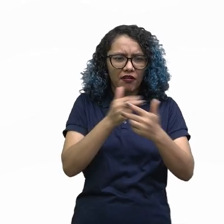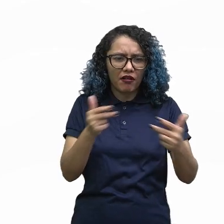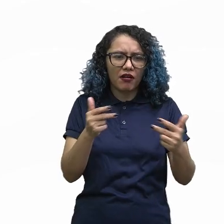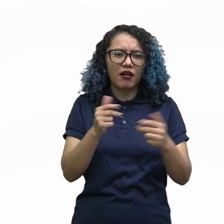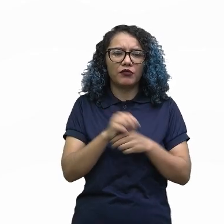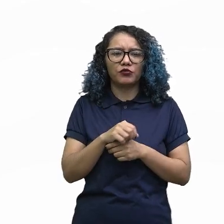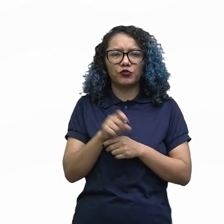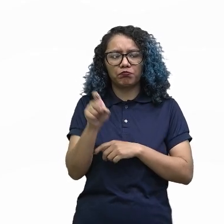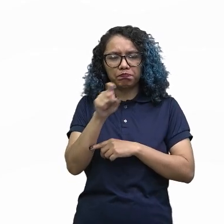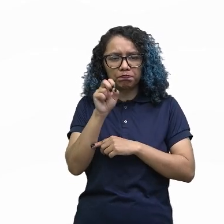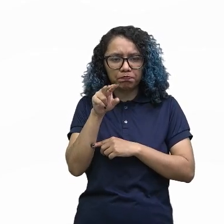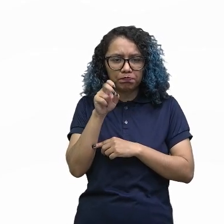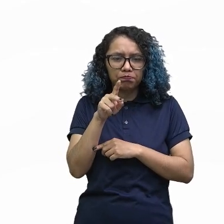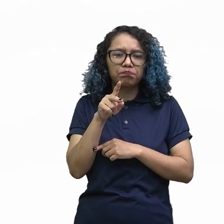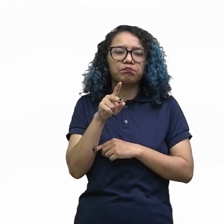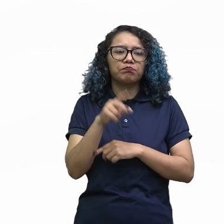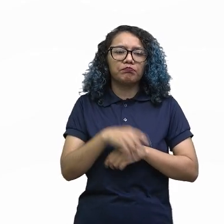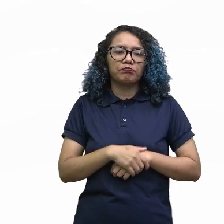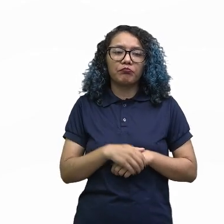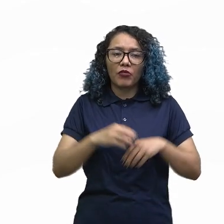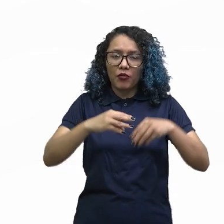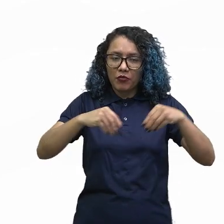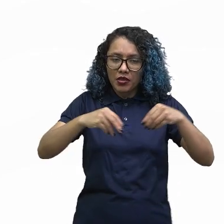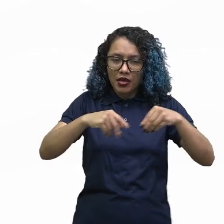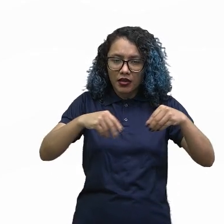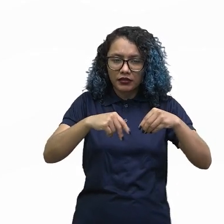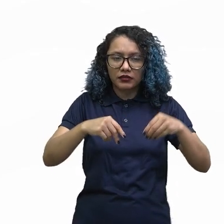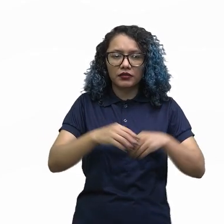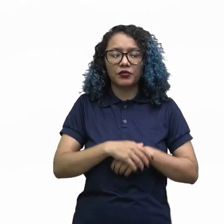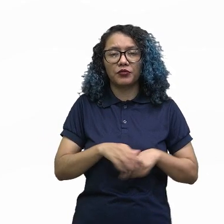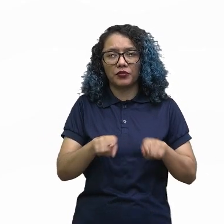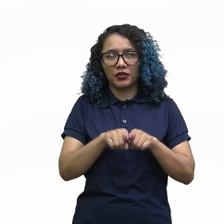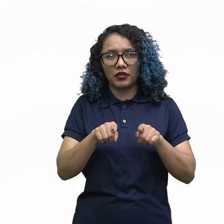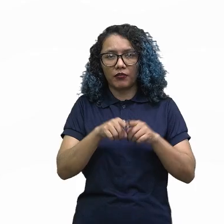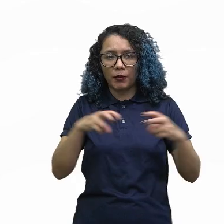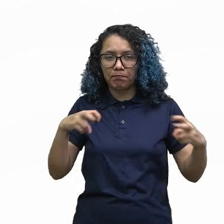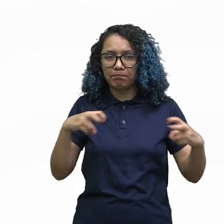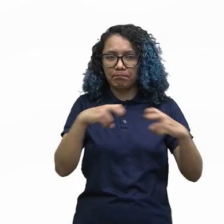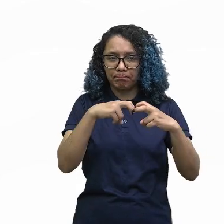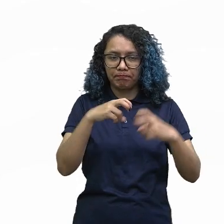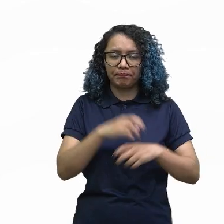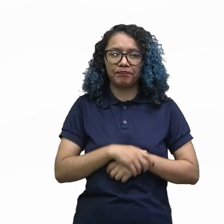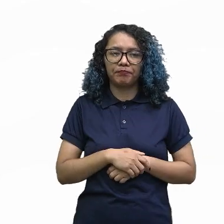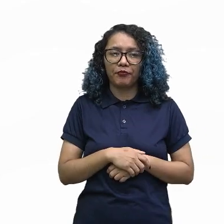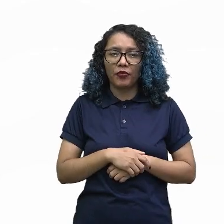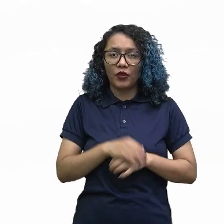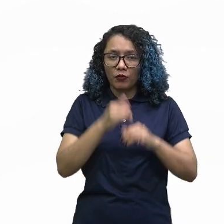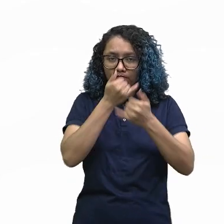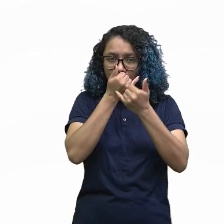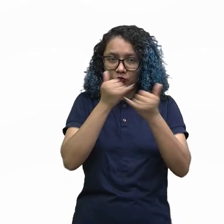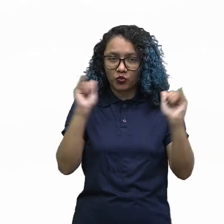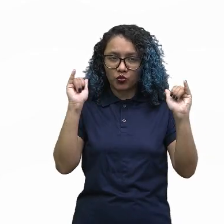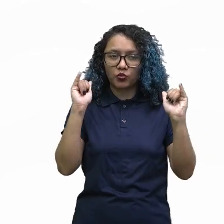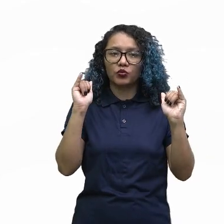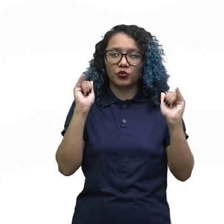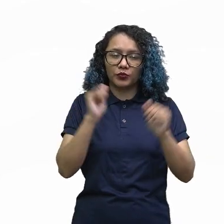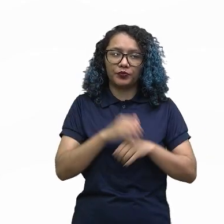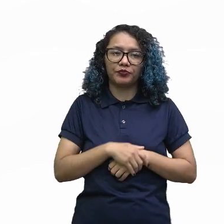agrotóxicos, defensivos agrícolas, mineração, colisão entre veículos, choque